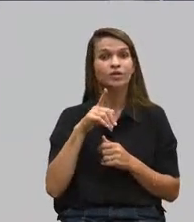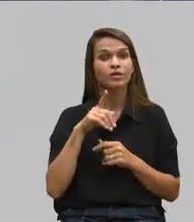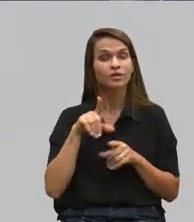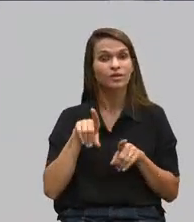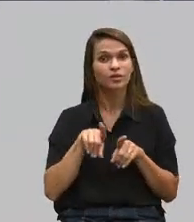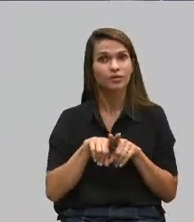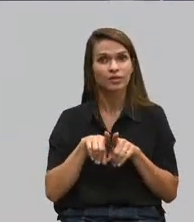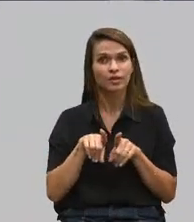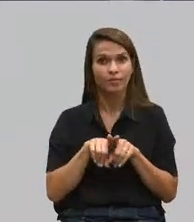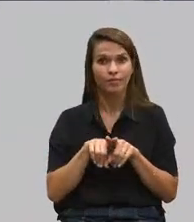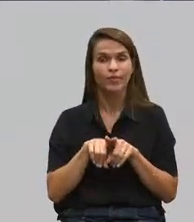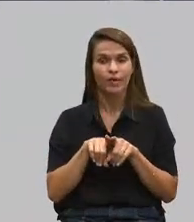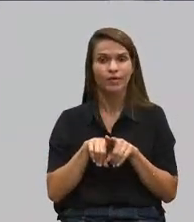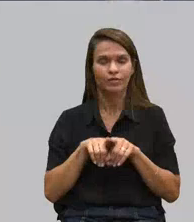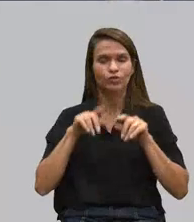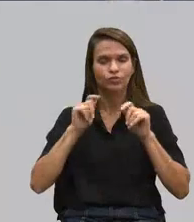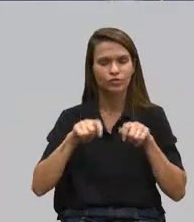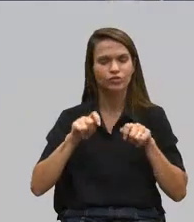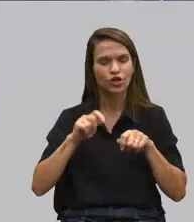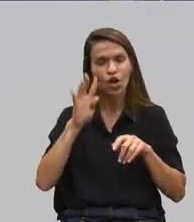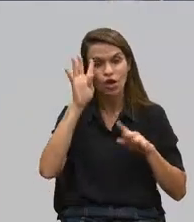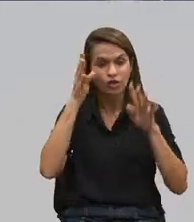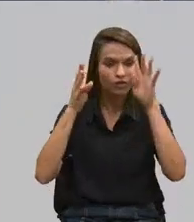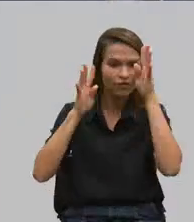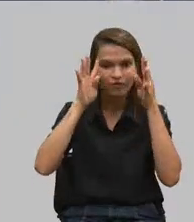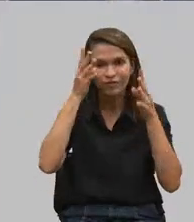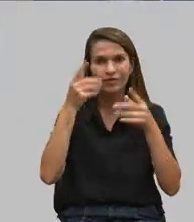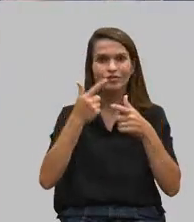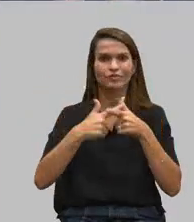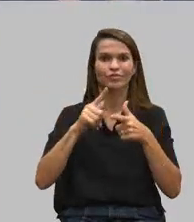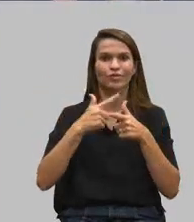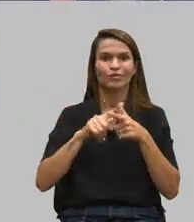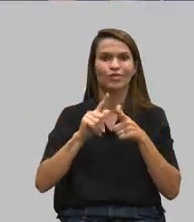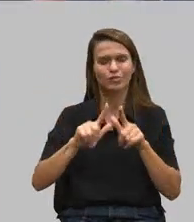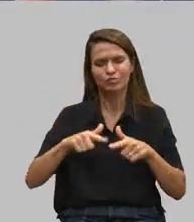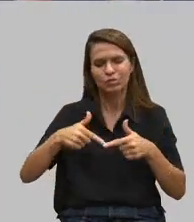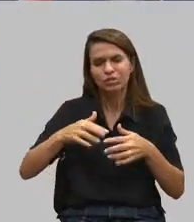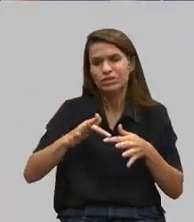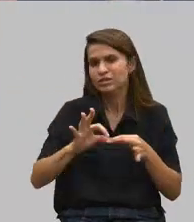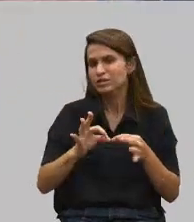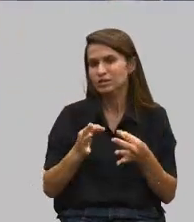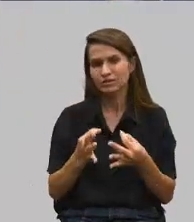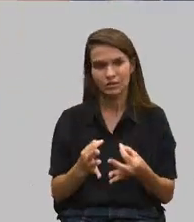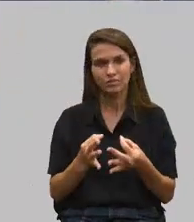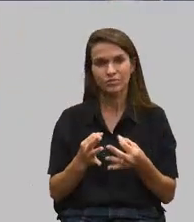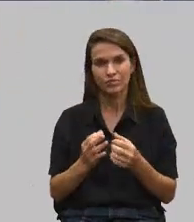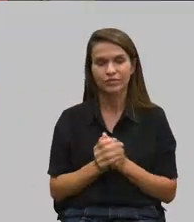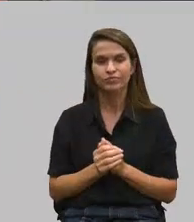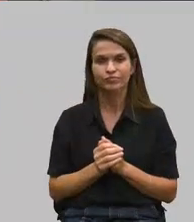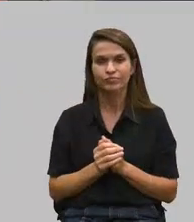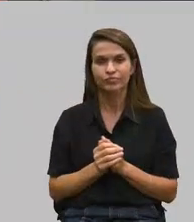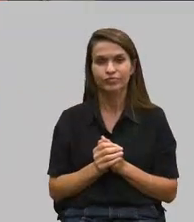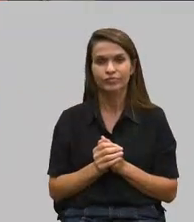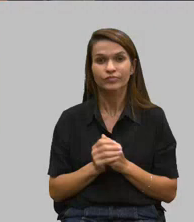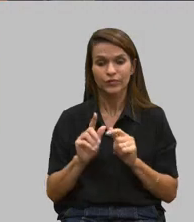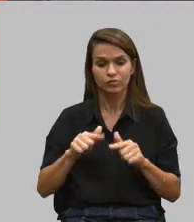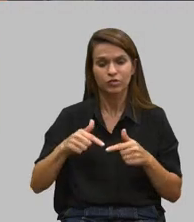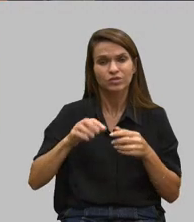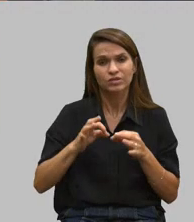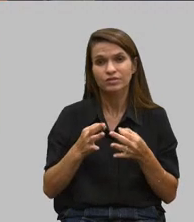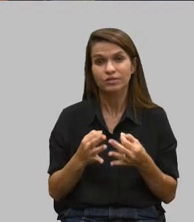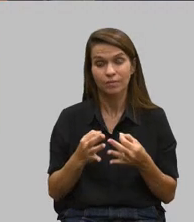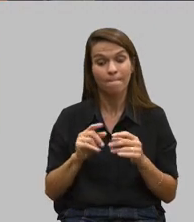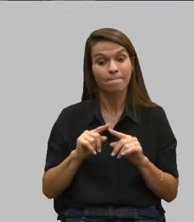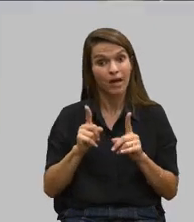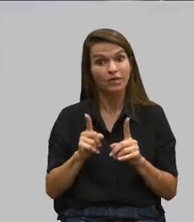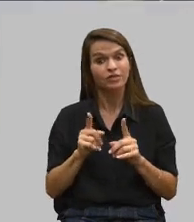eh condição de resolver os problemas são ações muito simples mais um minuto para conclusão são ações muito simples mas que vão